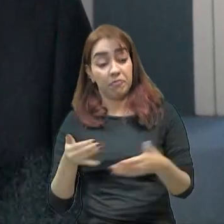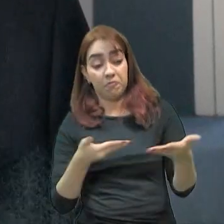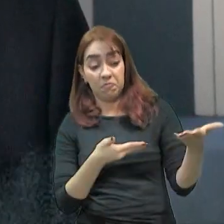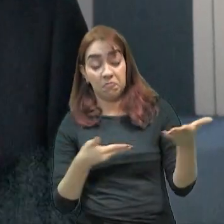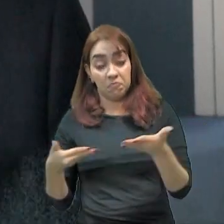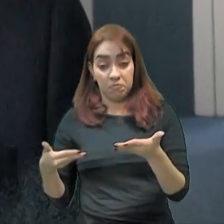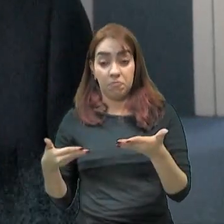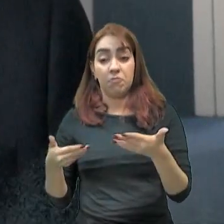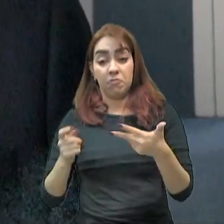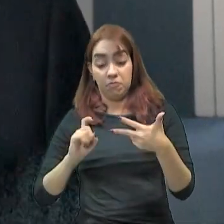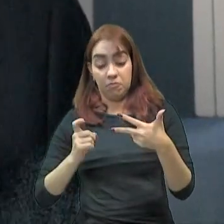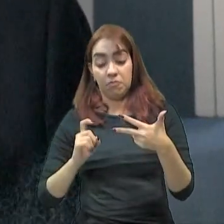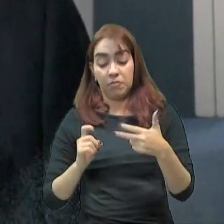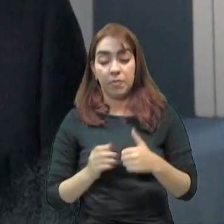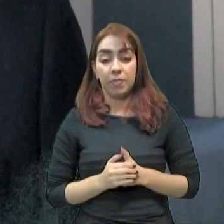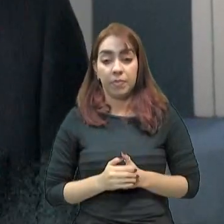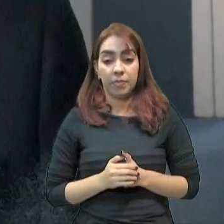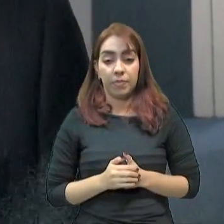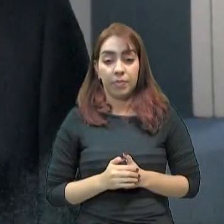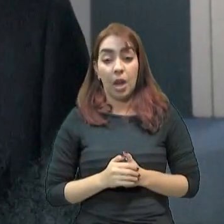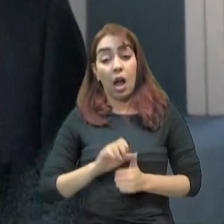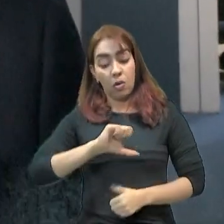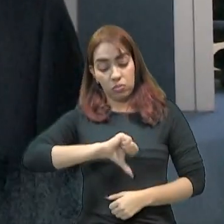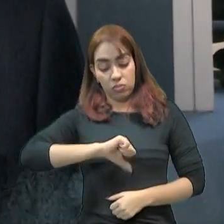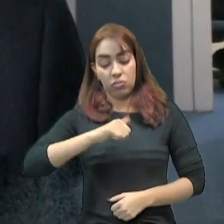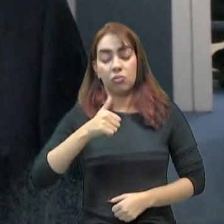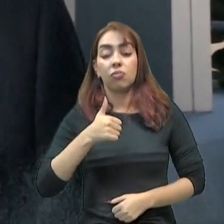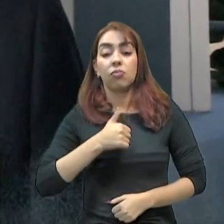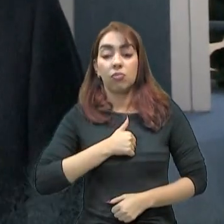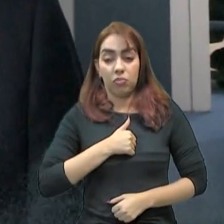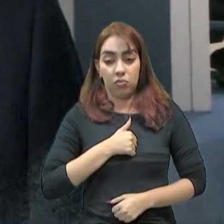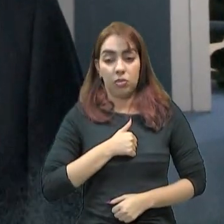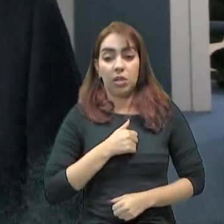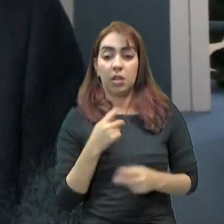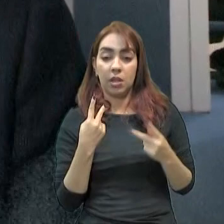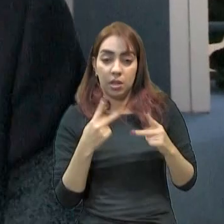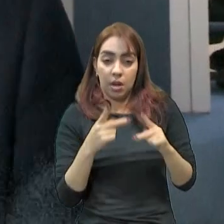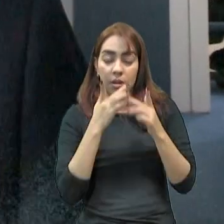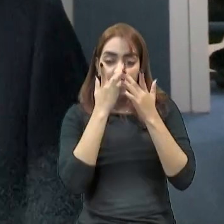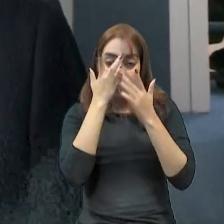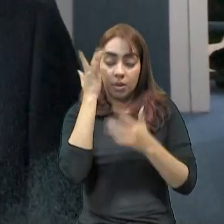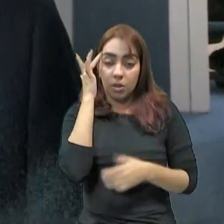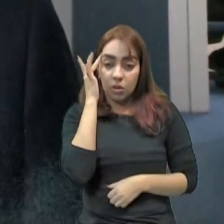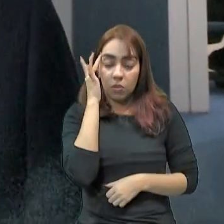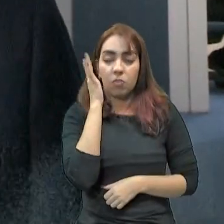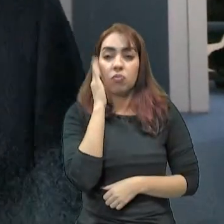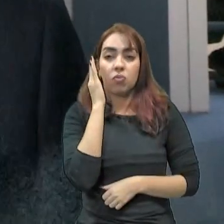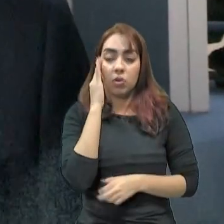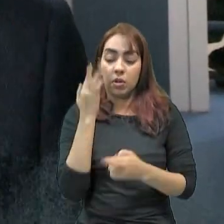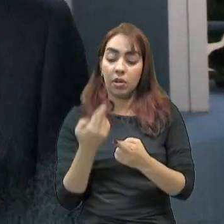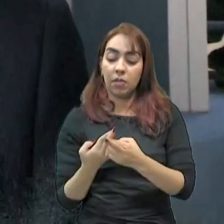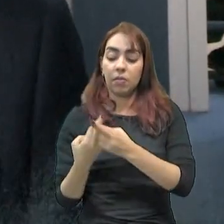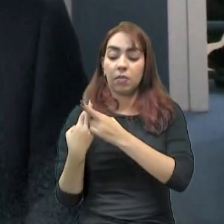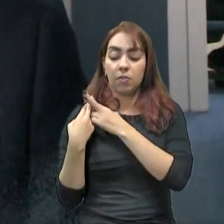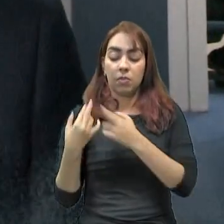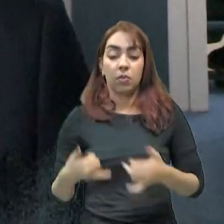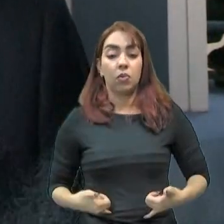cria para a autoestima das pessoas a responsabilidade e a dignidade de viver pelo seu próprio